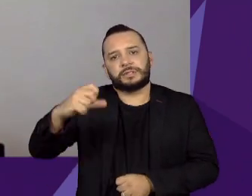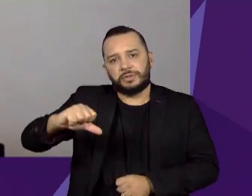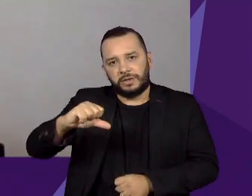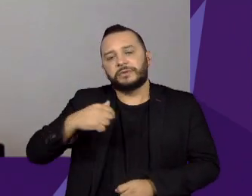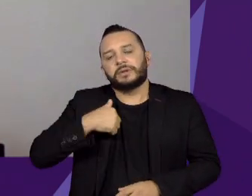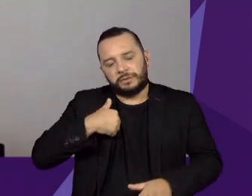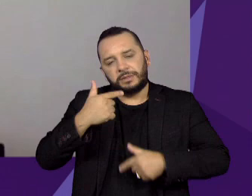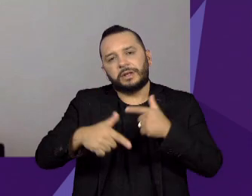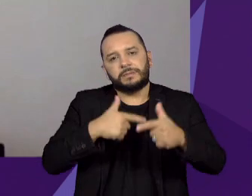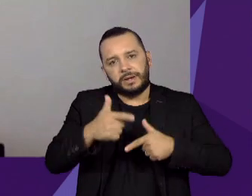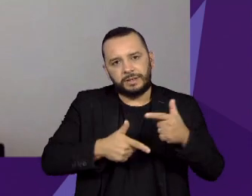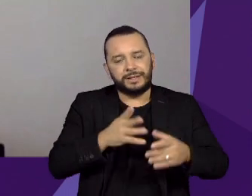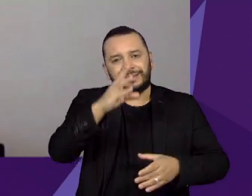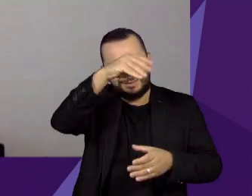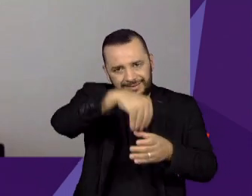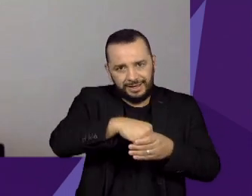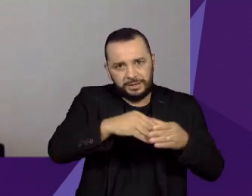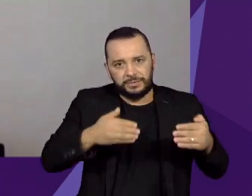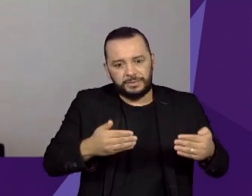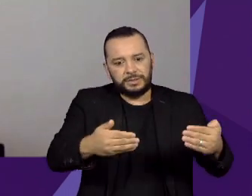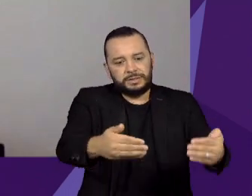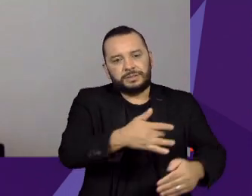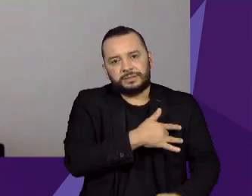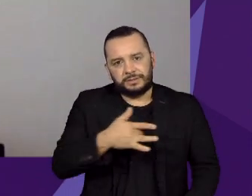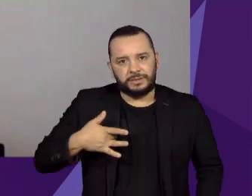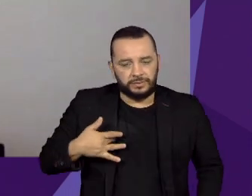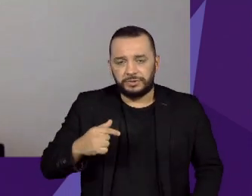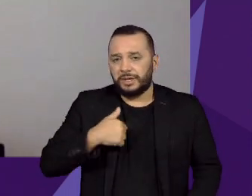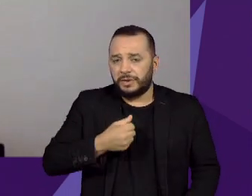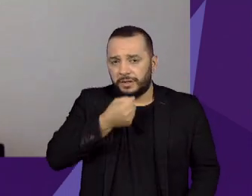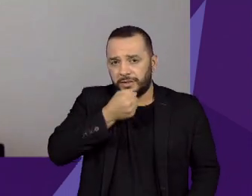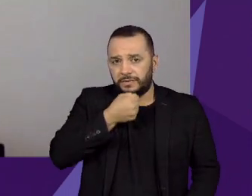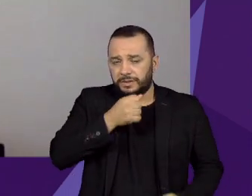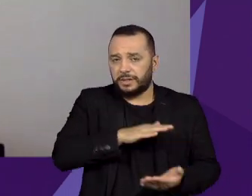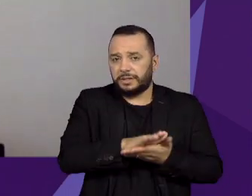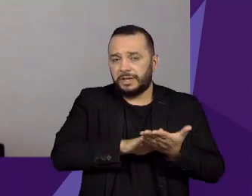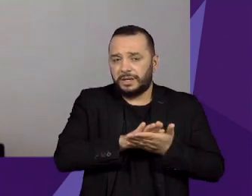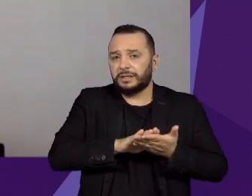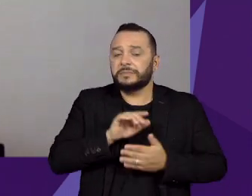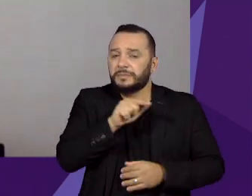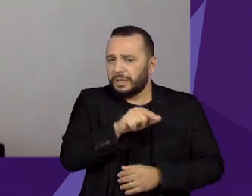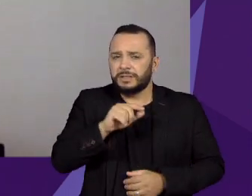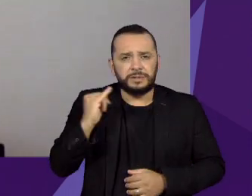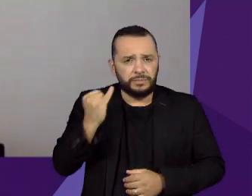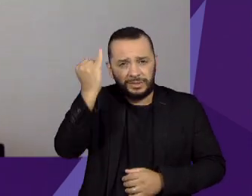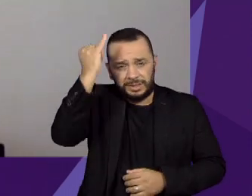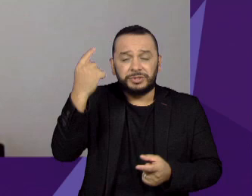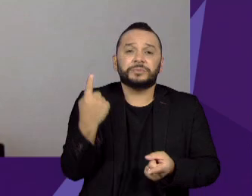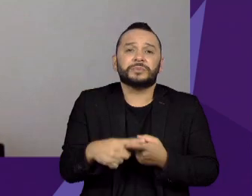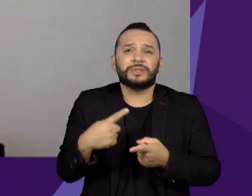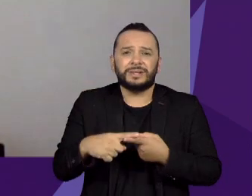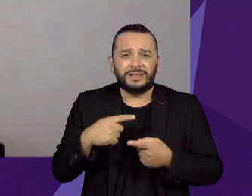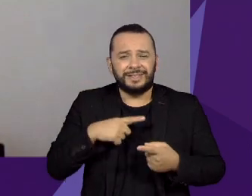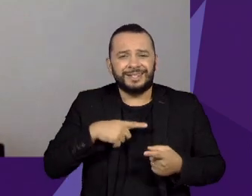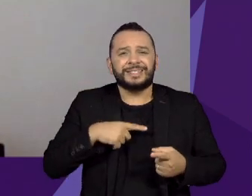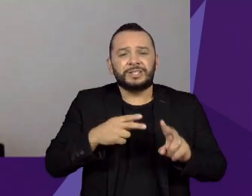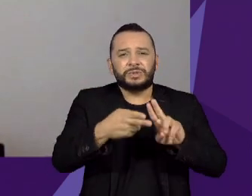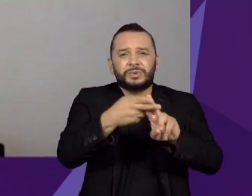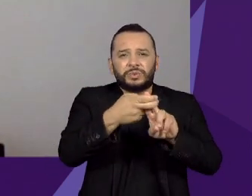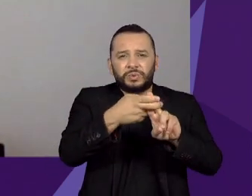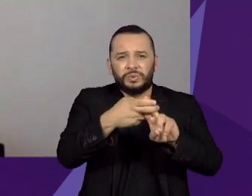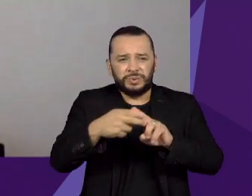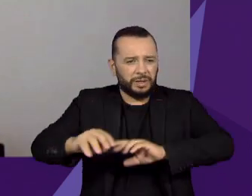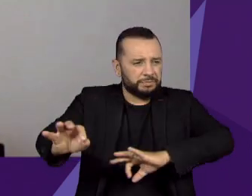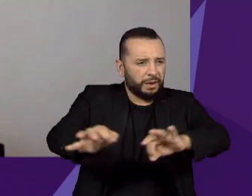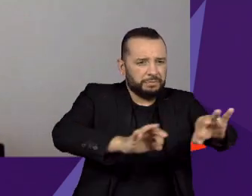Ministério, praticamente não dei entrevista. Mas foi fundamental, porque eu zerei todo o déficit do SUS, eu habilitei todos os